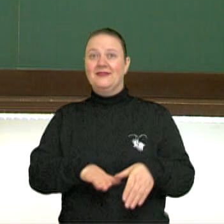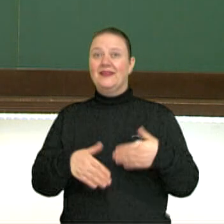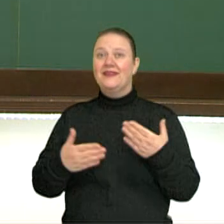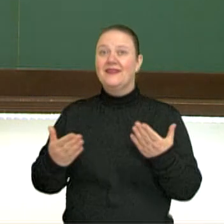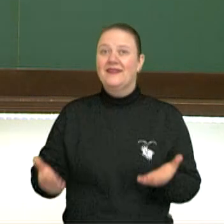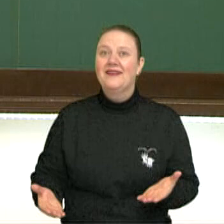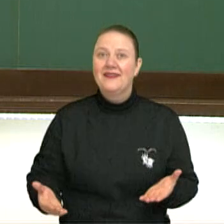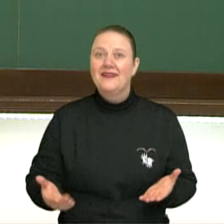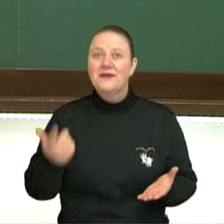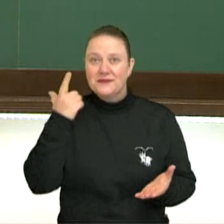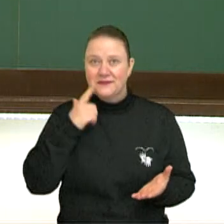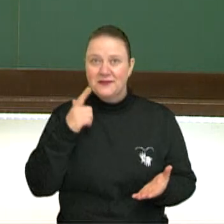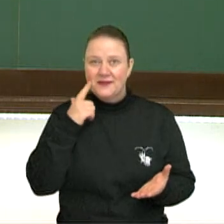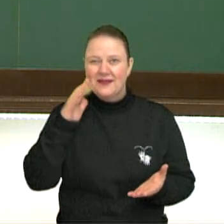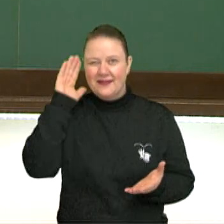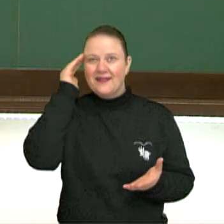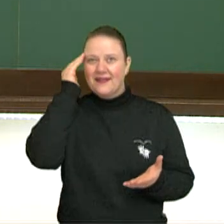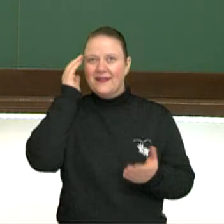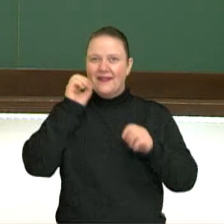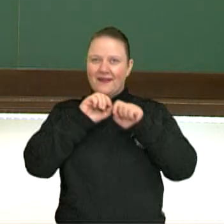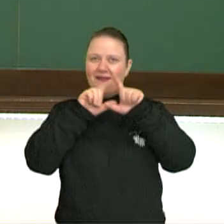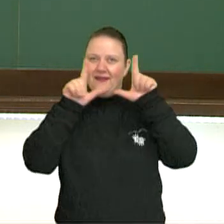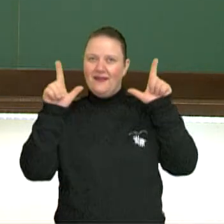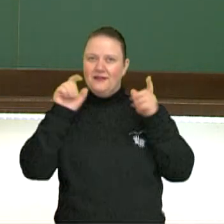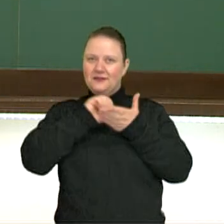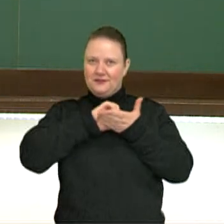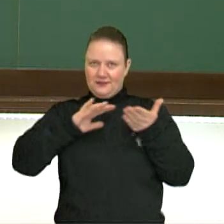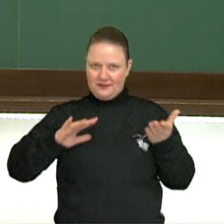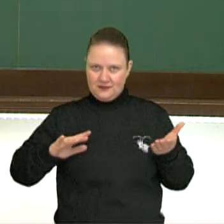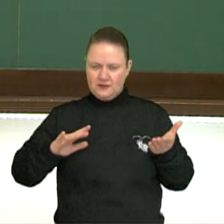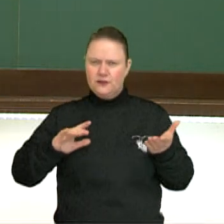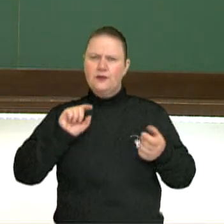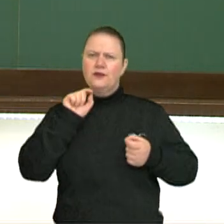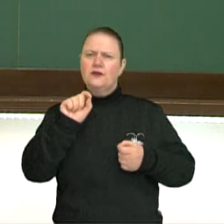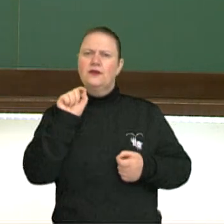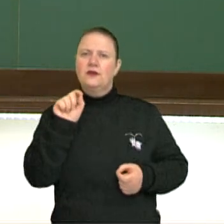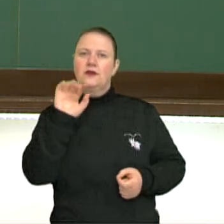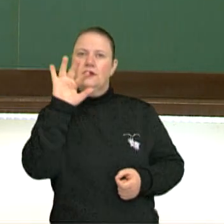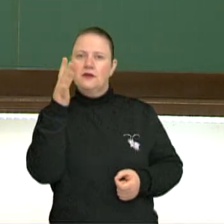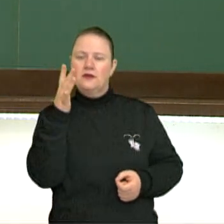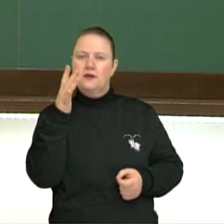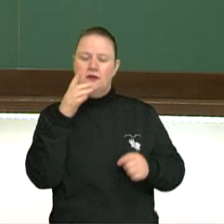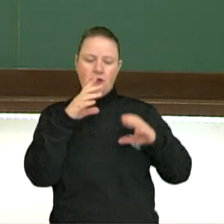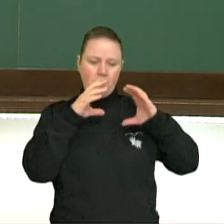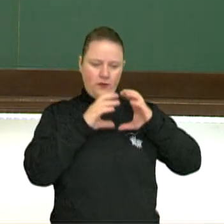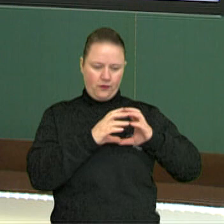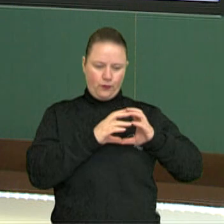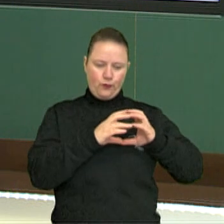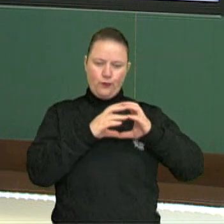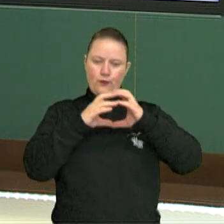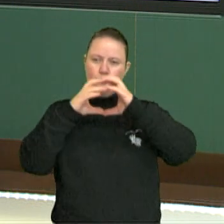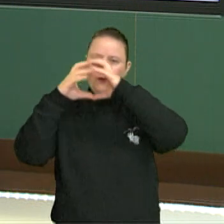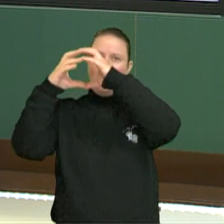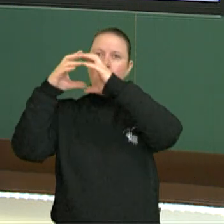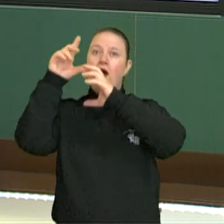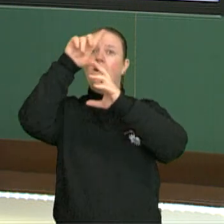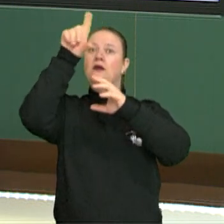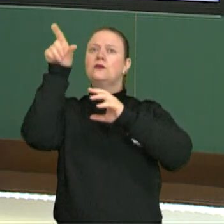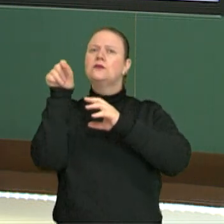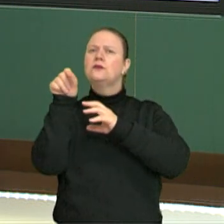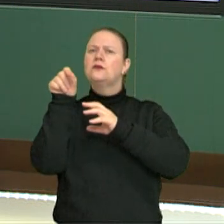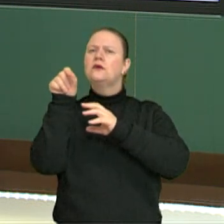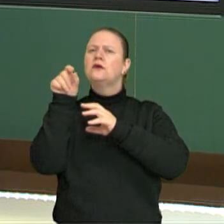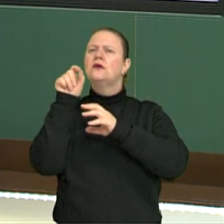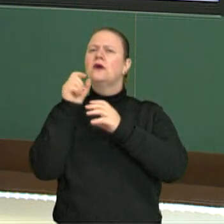E aí, meus queridos, conseguiram entender essa questão? O que vai acontecer se você levar esse relógio para a Lua? Então, a primeira coisa, né, vamos lembrar da